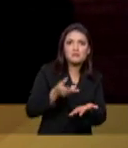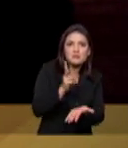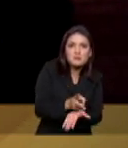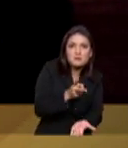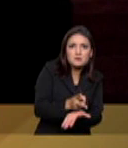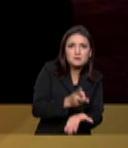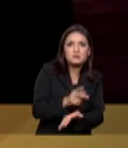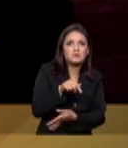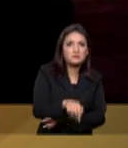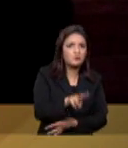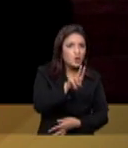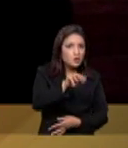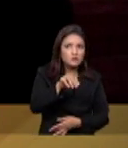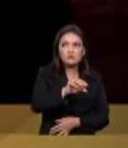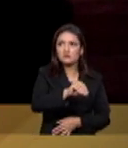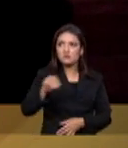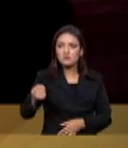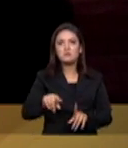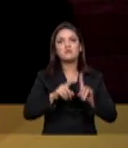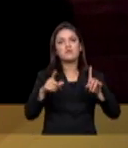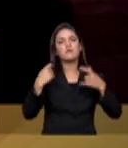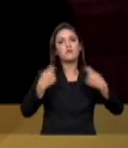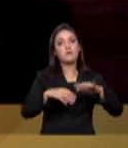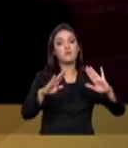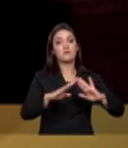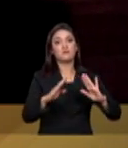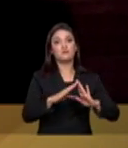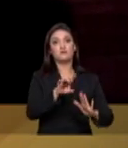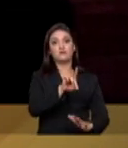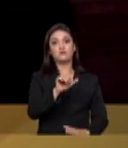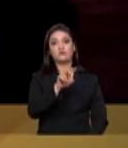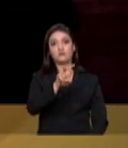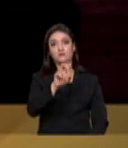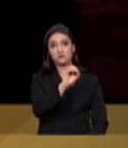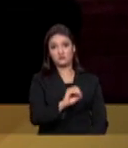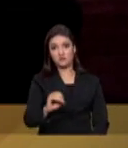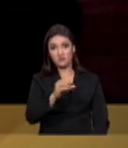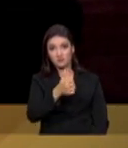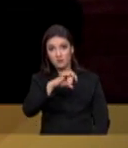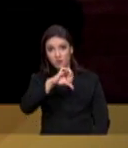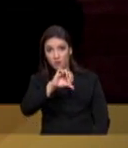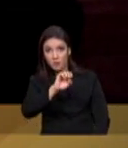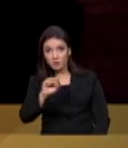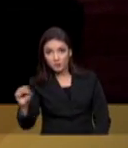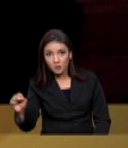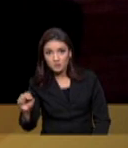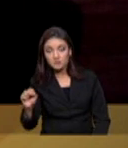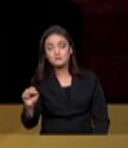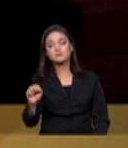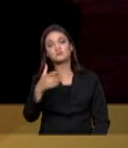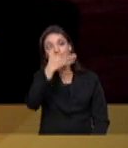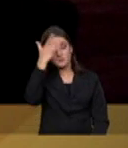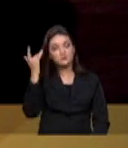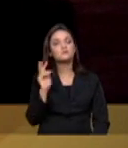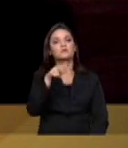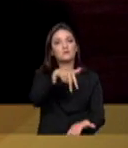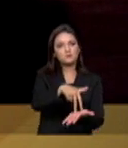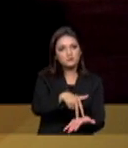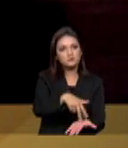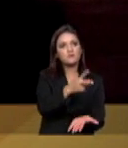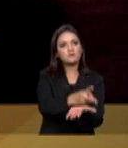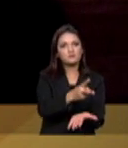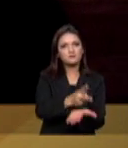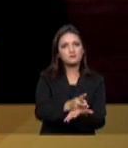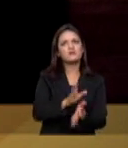demarcação em cinco de Outubro de1988 já tivesse sido aventada pela cor em